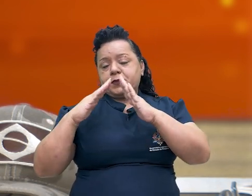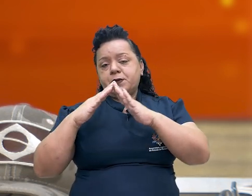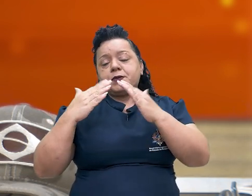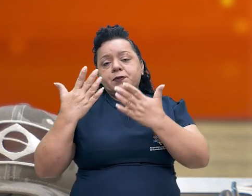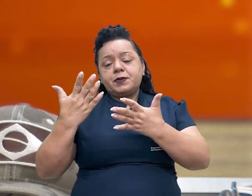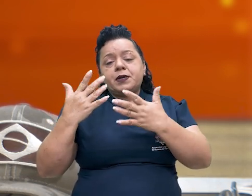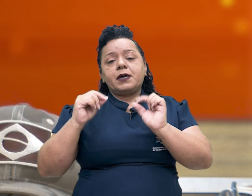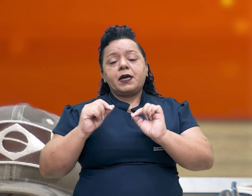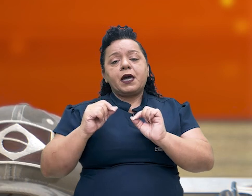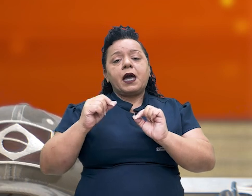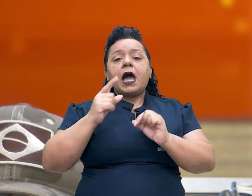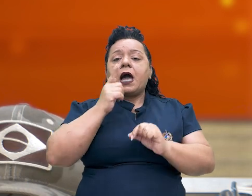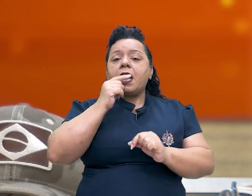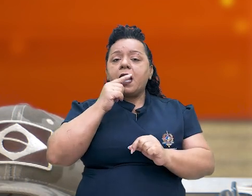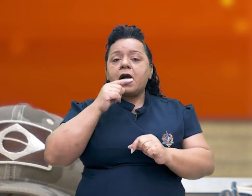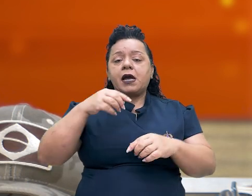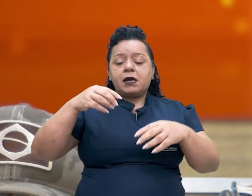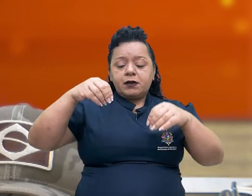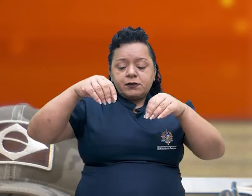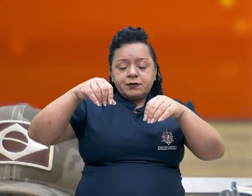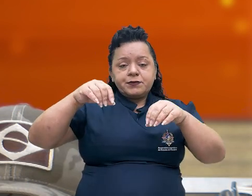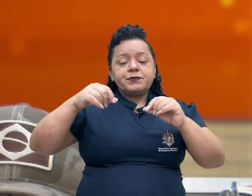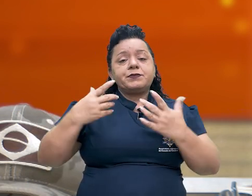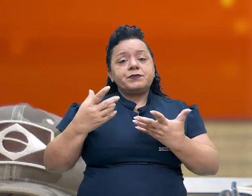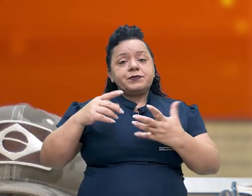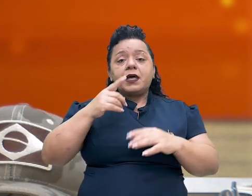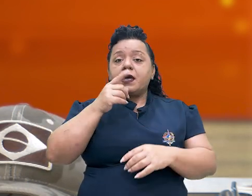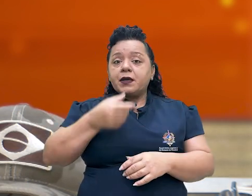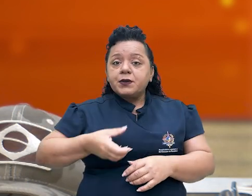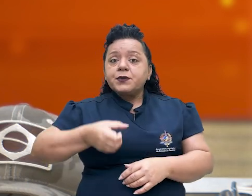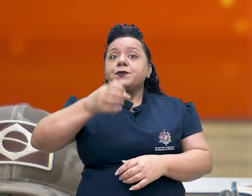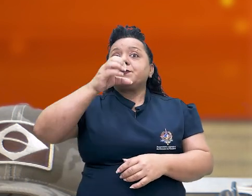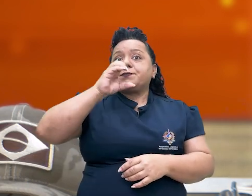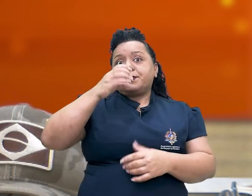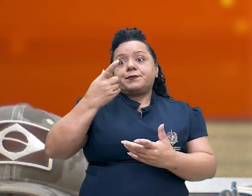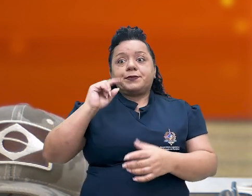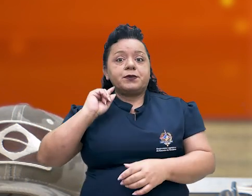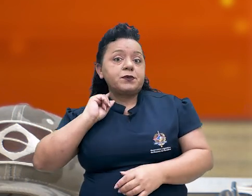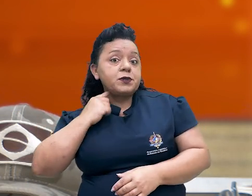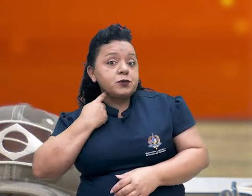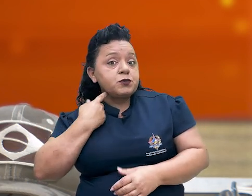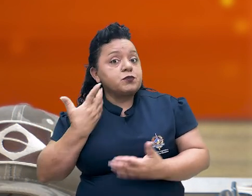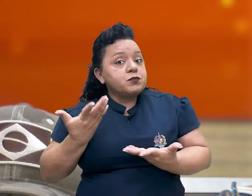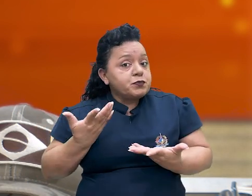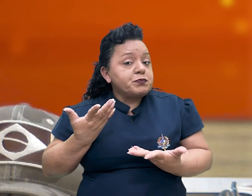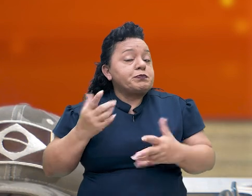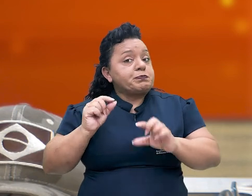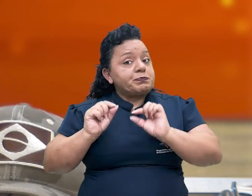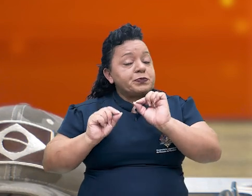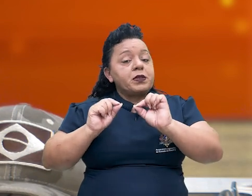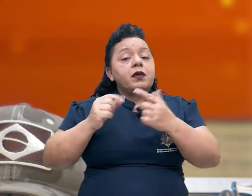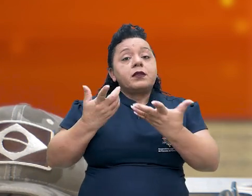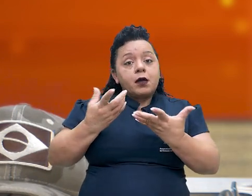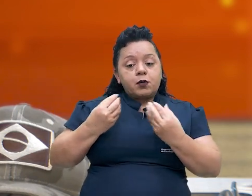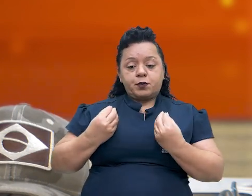Rio a gente entrega eh o hipoclorito né para ele fazer a purificação dessa água para ele poder